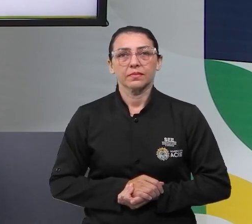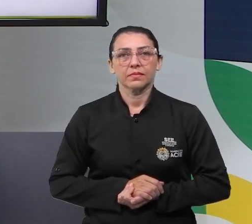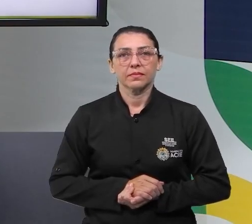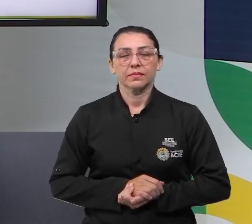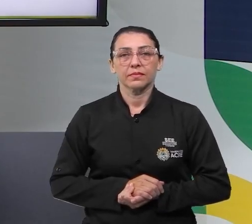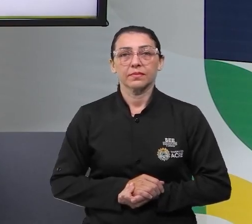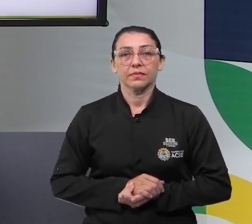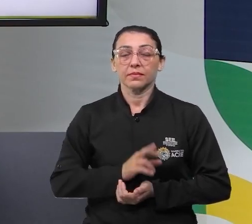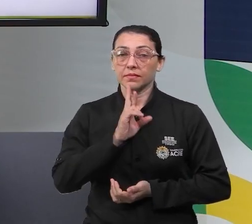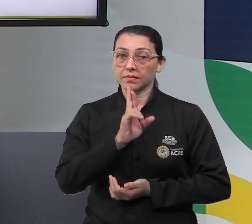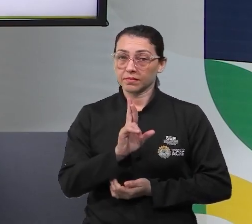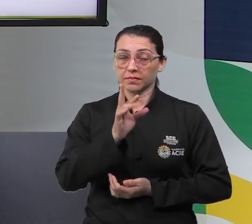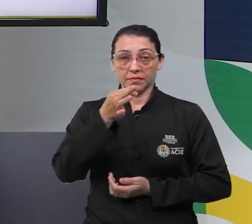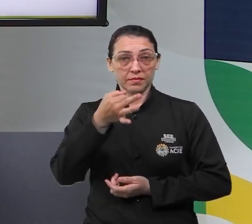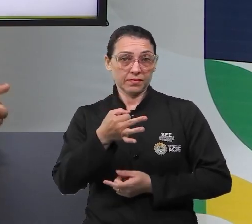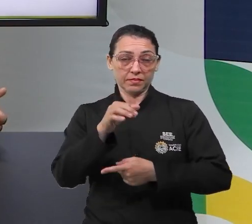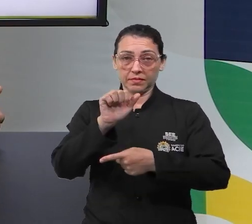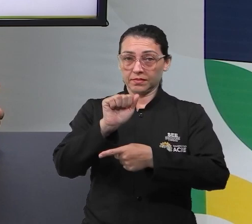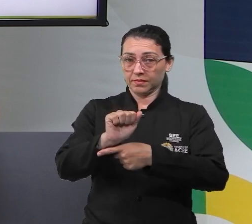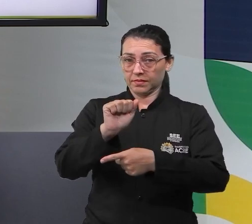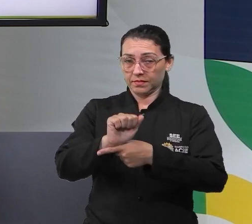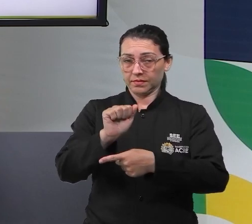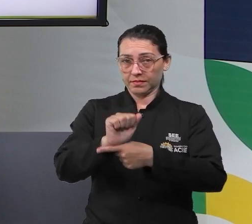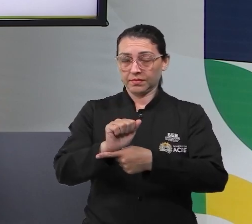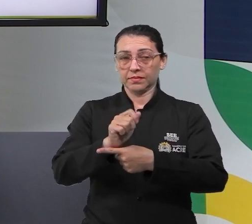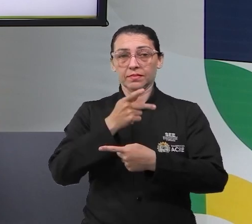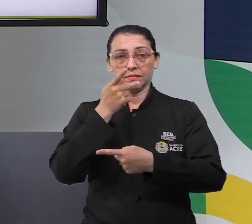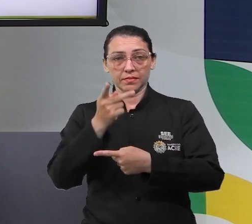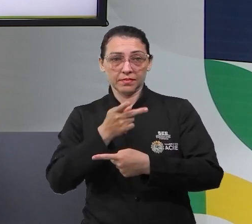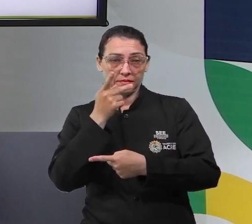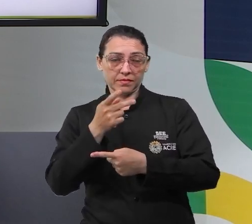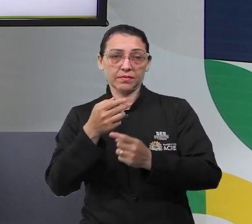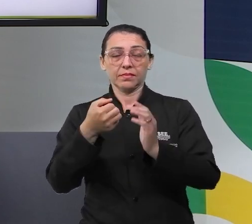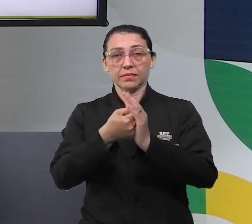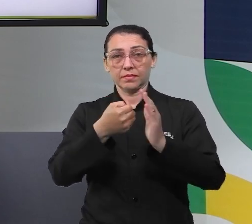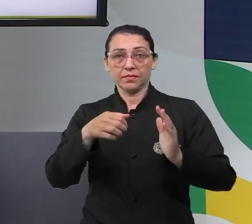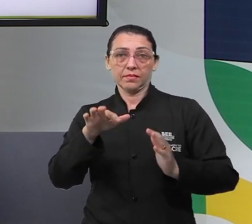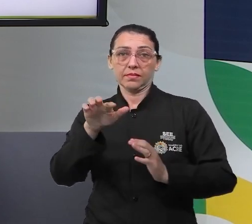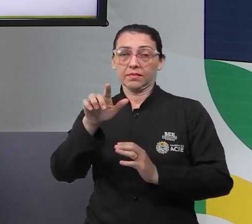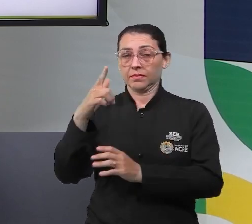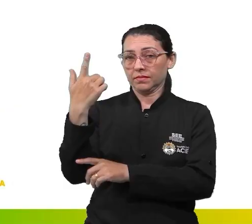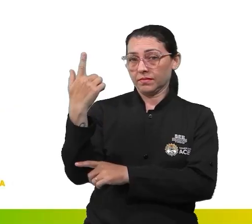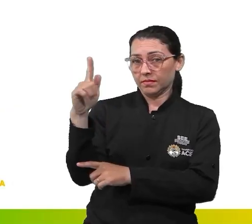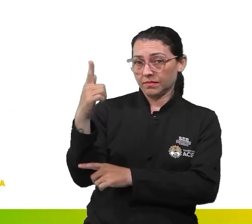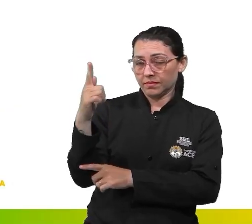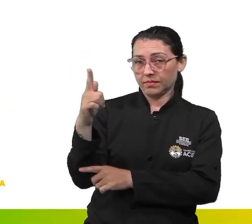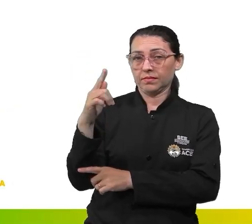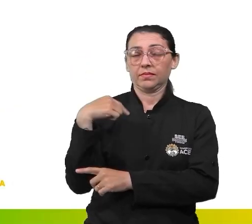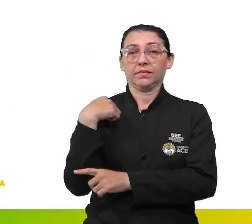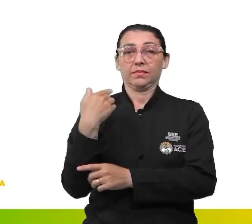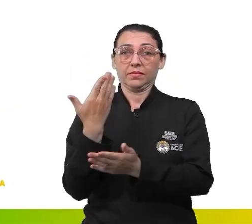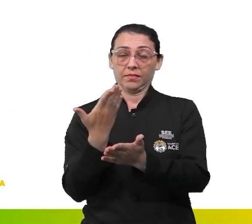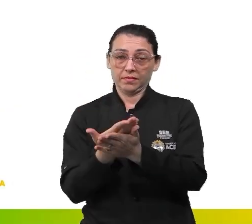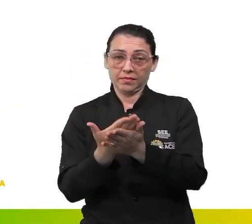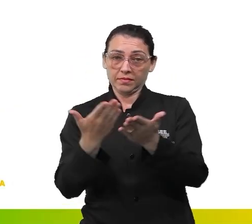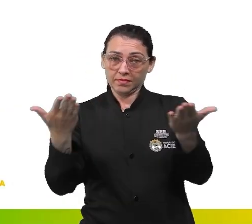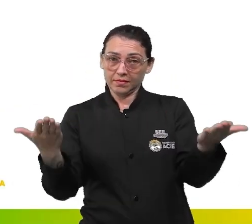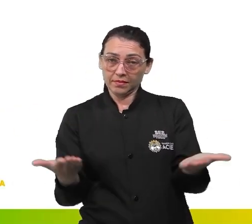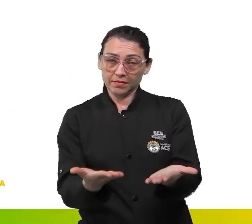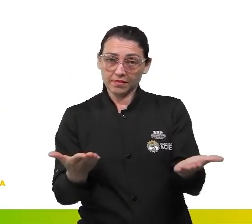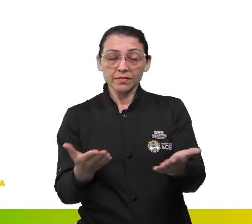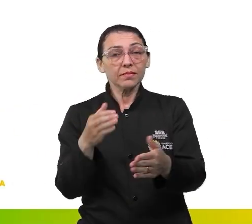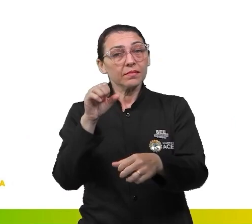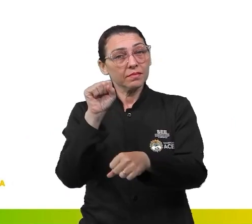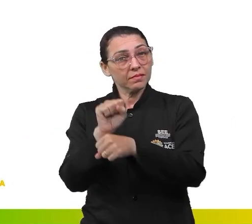A alternativa A é a opção correta quando a gente fala de aspectos geográficos. Essa foi a nossa aula de hoje, pessoal.